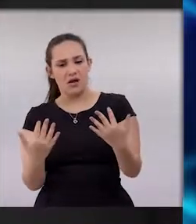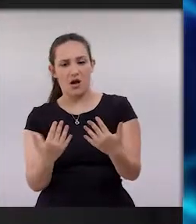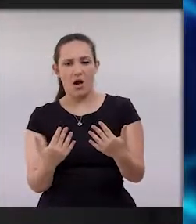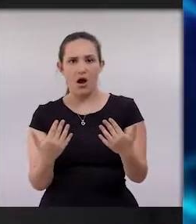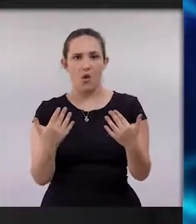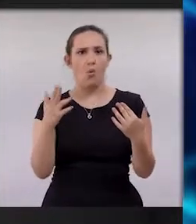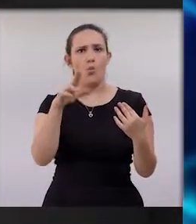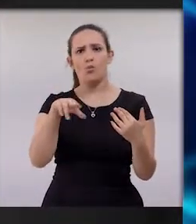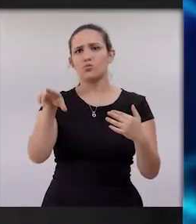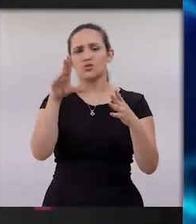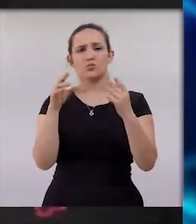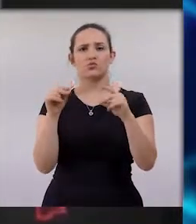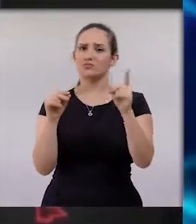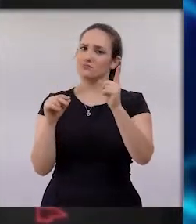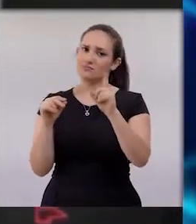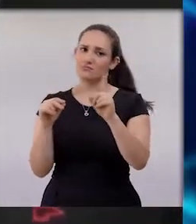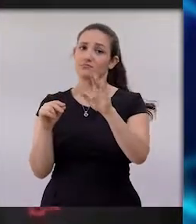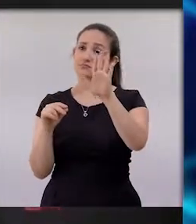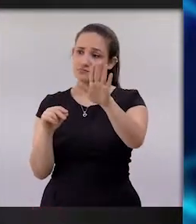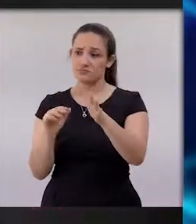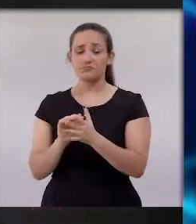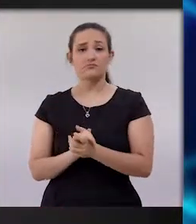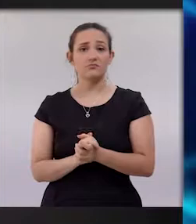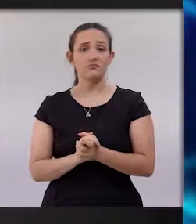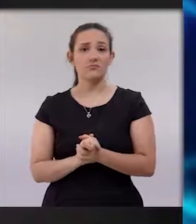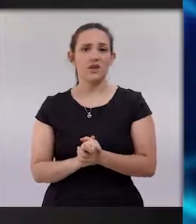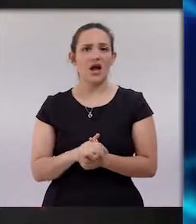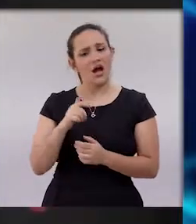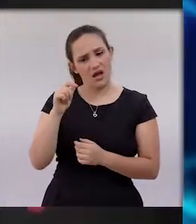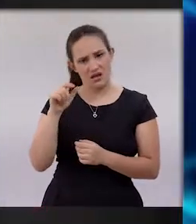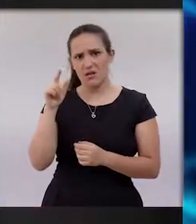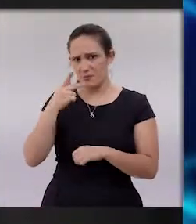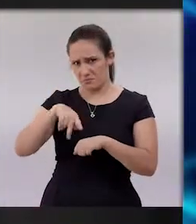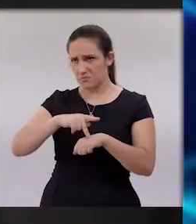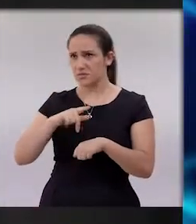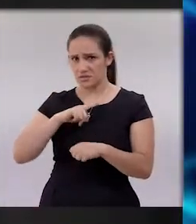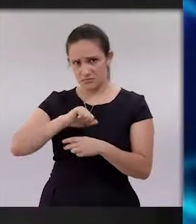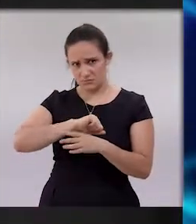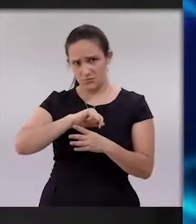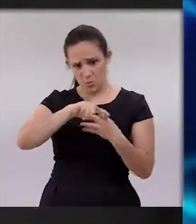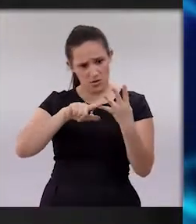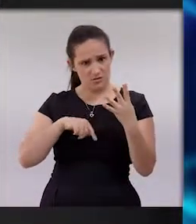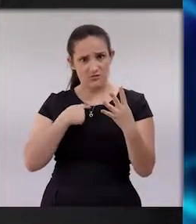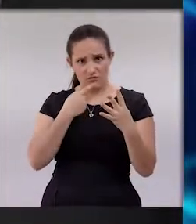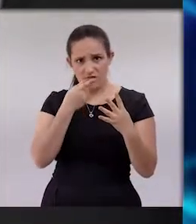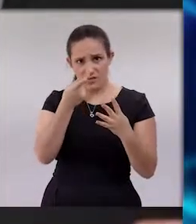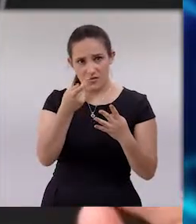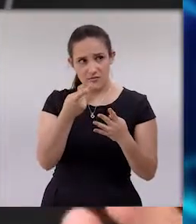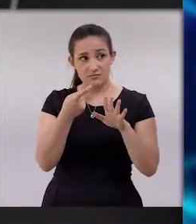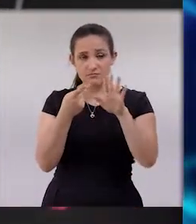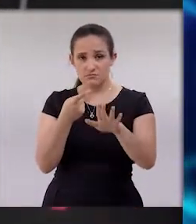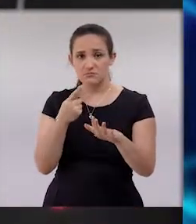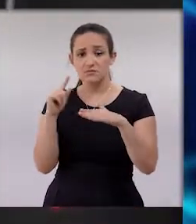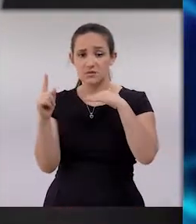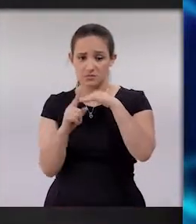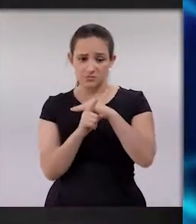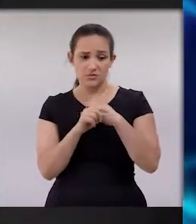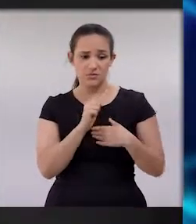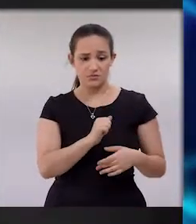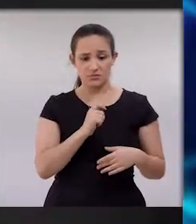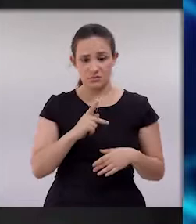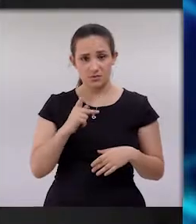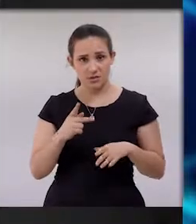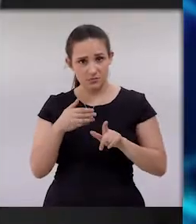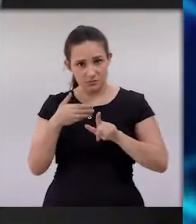uma coisa distribuída largamente na população. Para vocês terem uma noção, mesmo nesses países, o crescimento